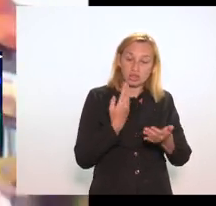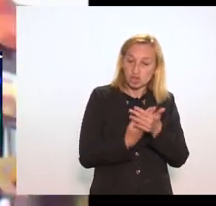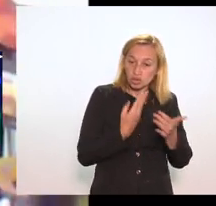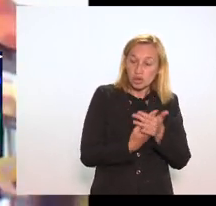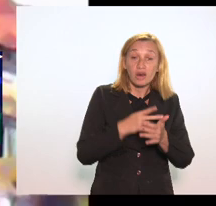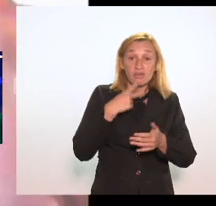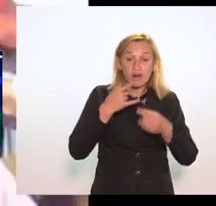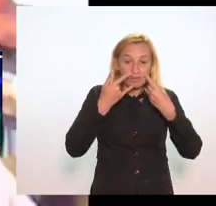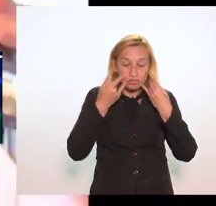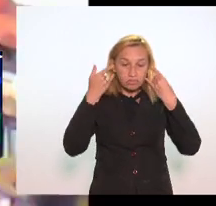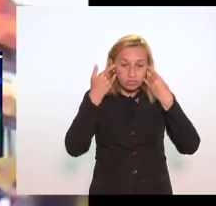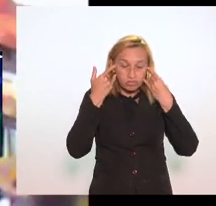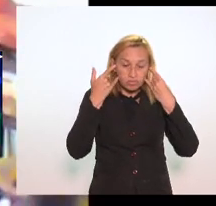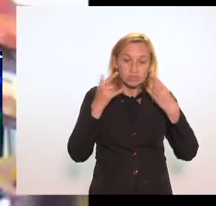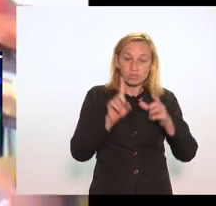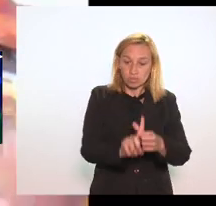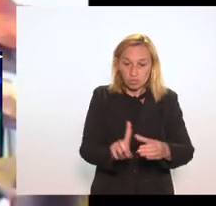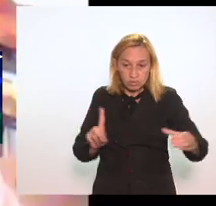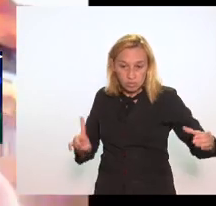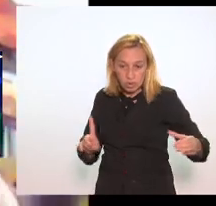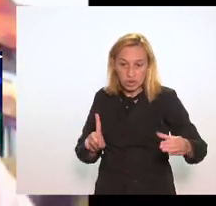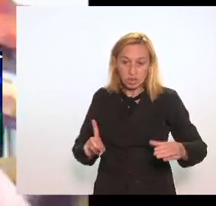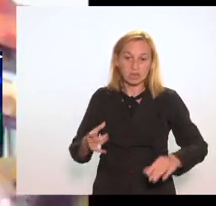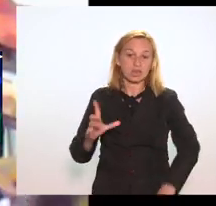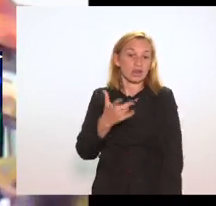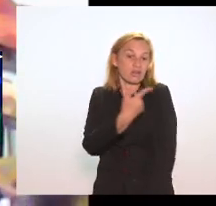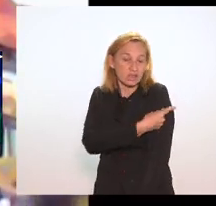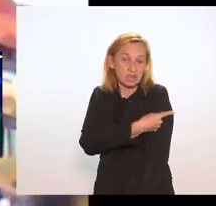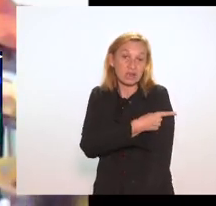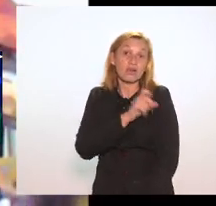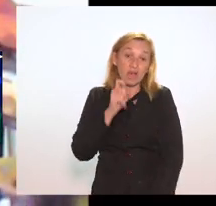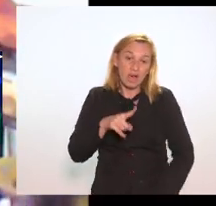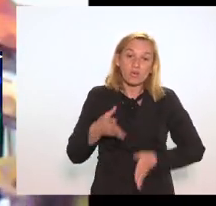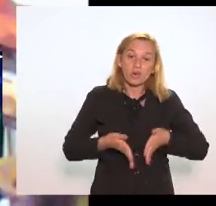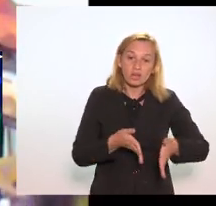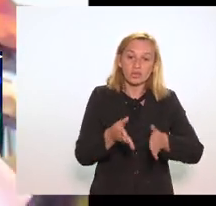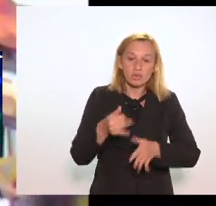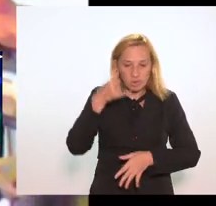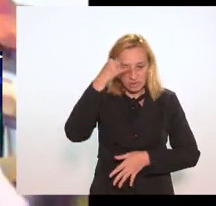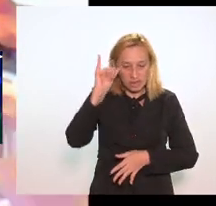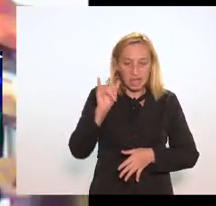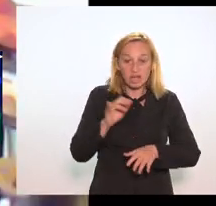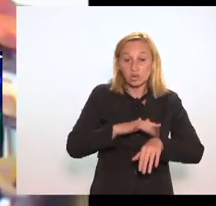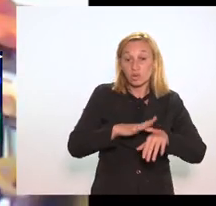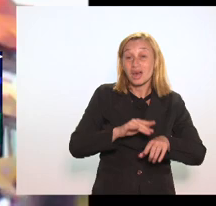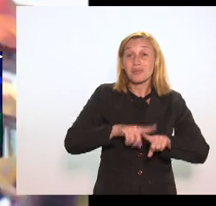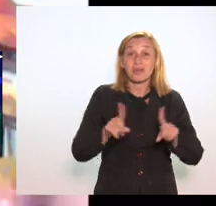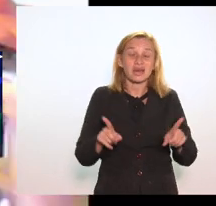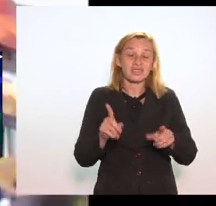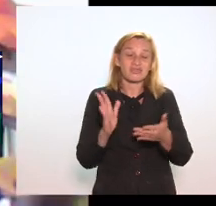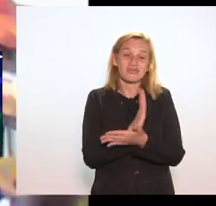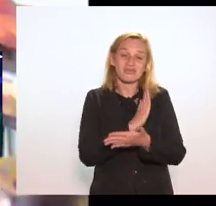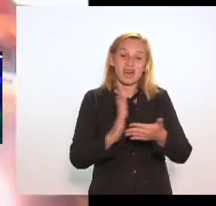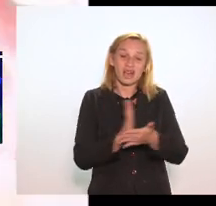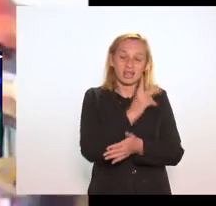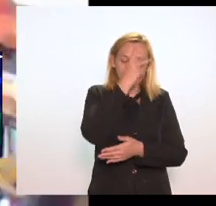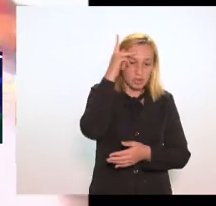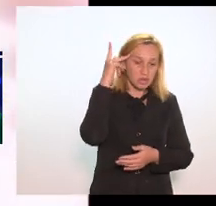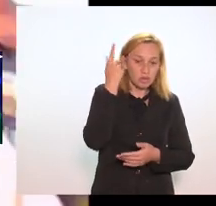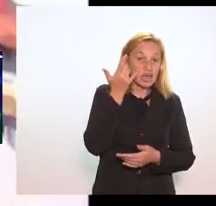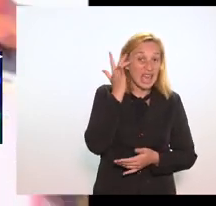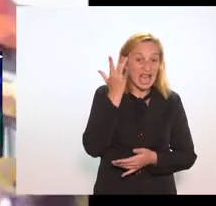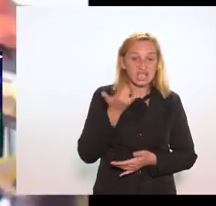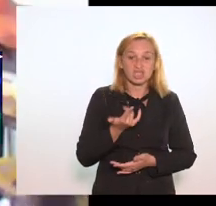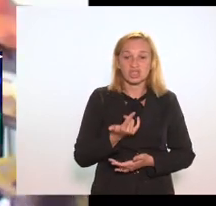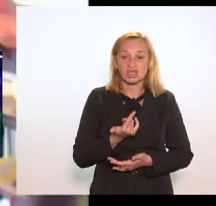máscara vacinação esse é o caminho para prevenir a doença só tem muitos atores que acham que a gente